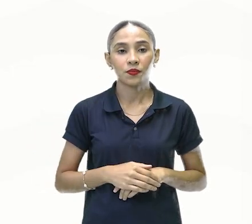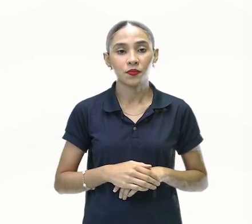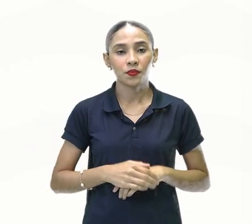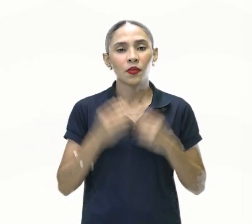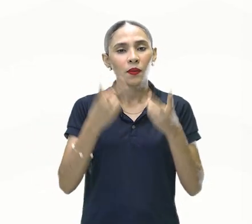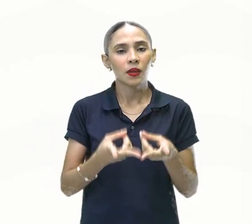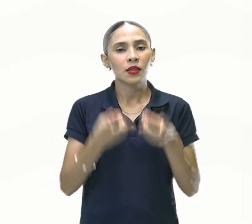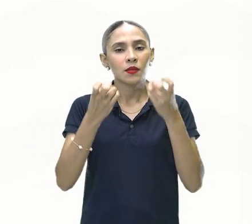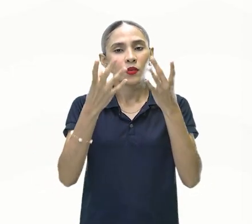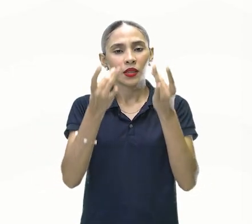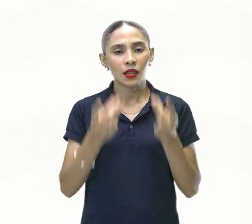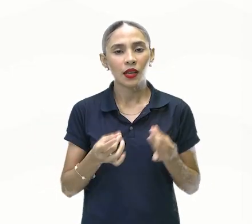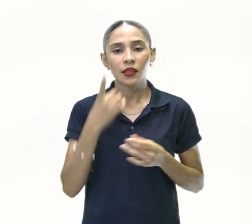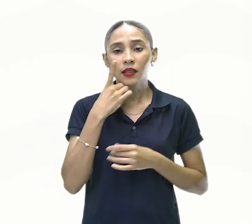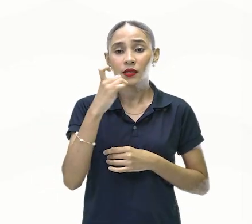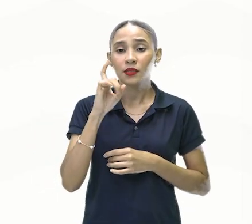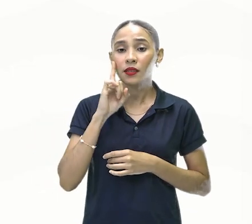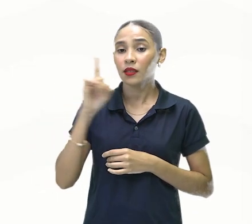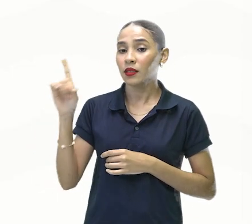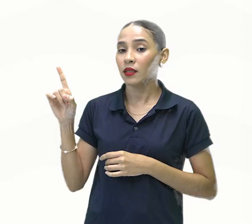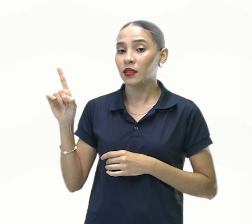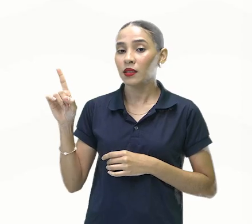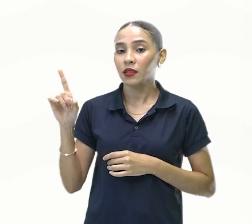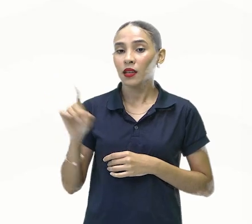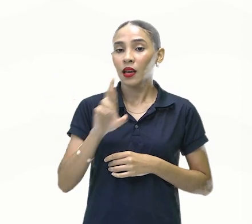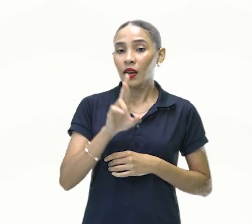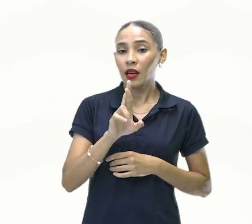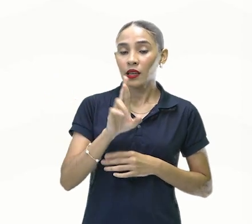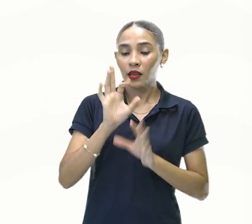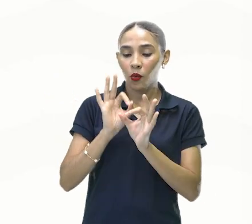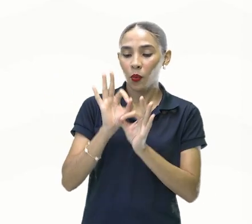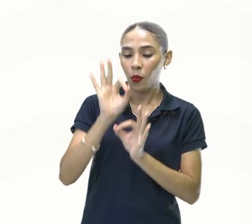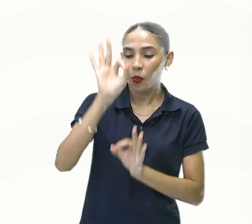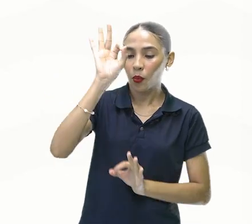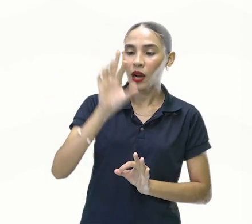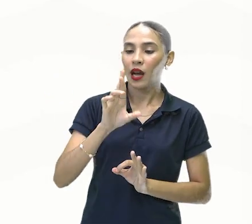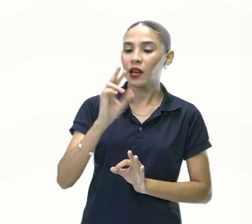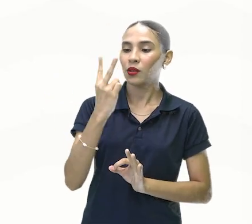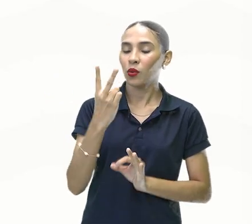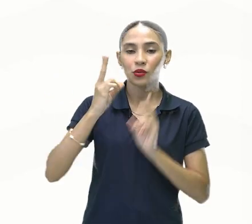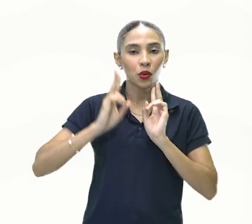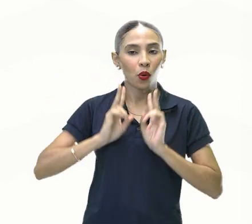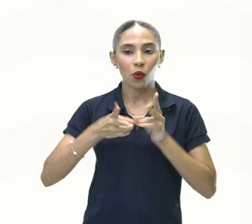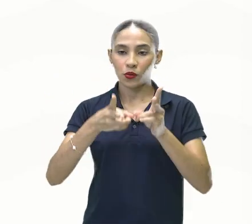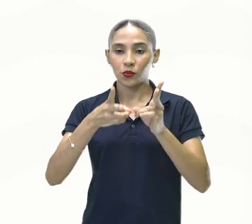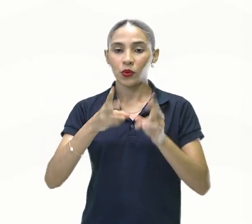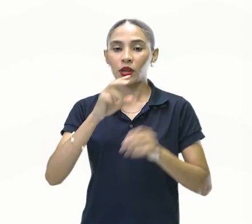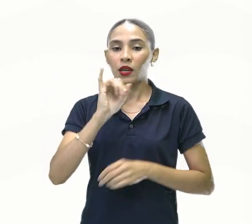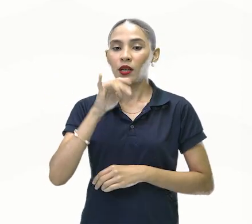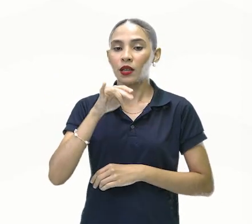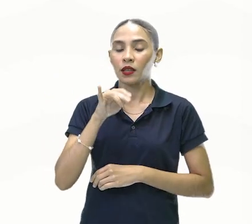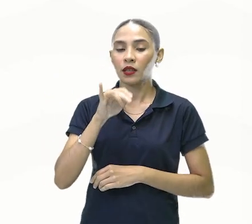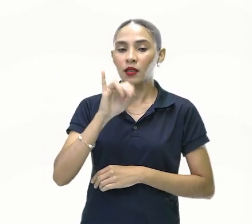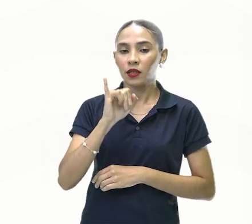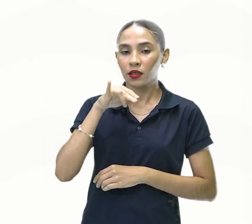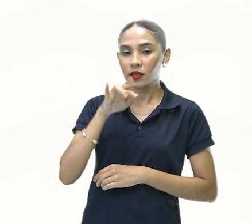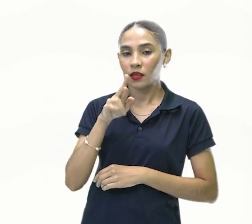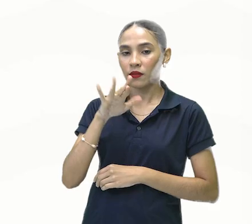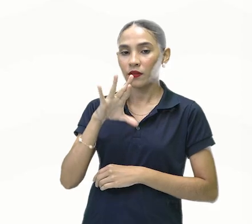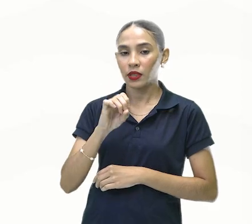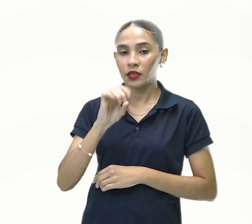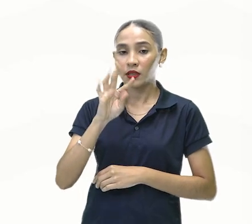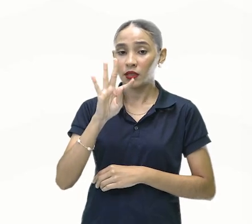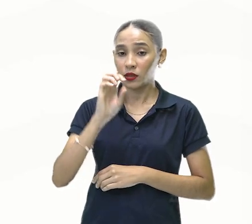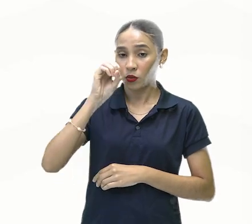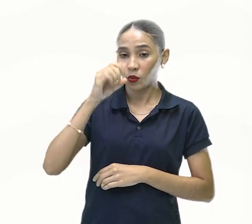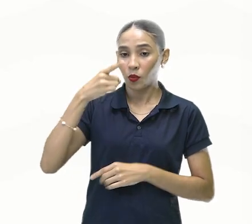lente, né? Veja que o detalhe aqui interessante é que o R2 aqui, ó, ele vai para o infinito, né? Por quê? Porque